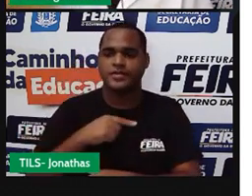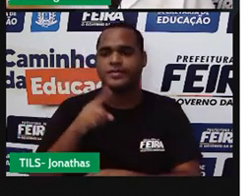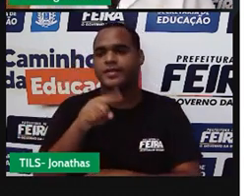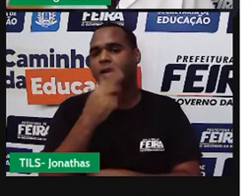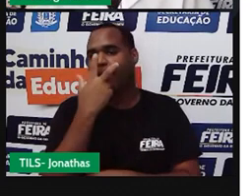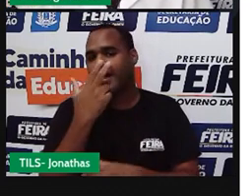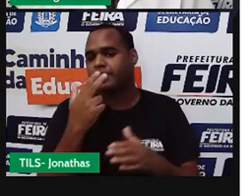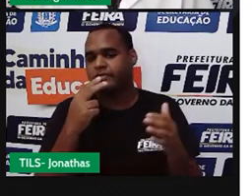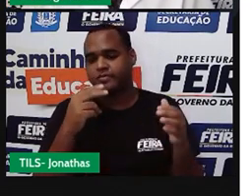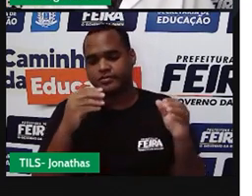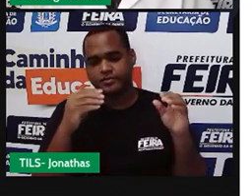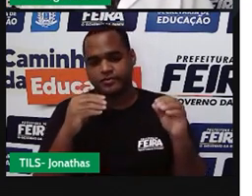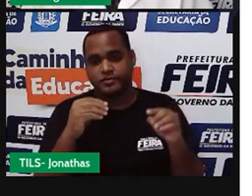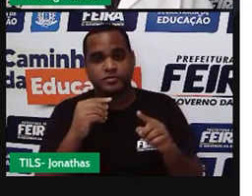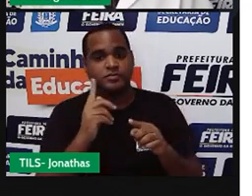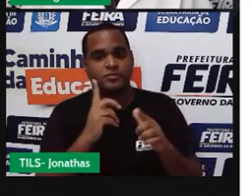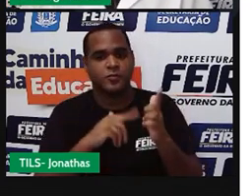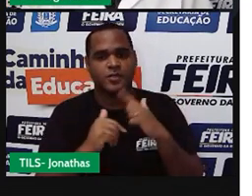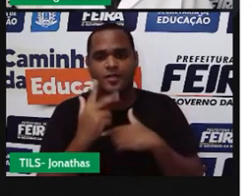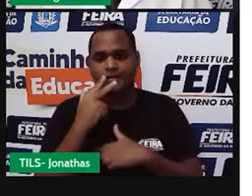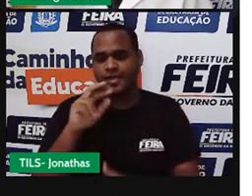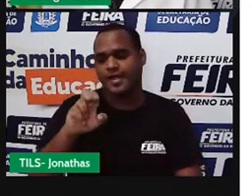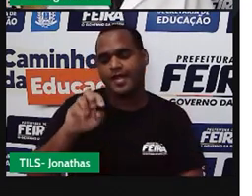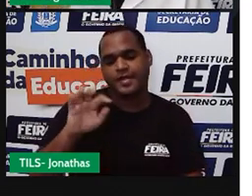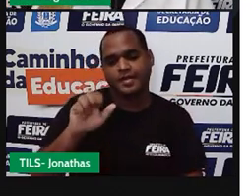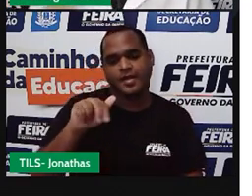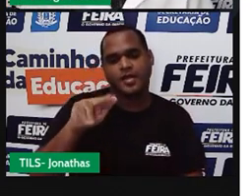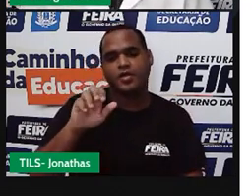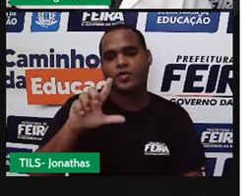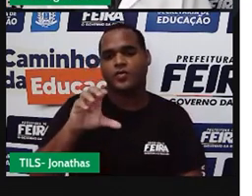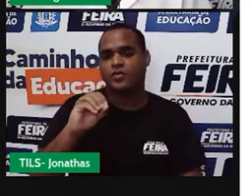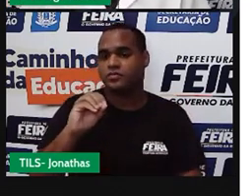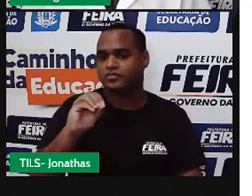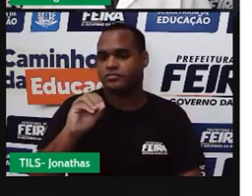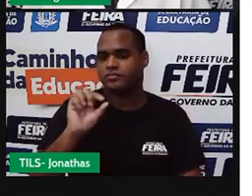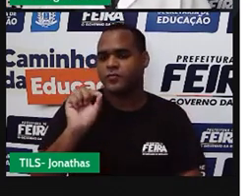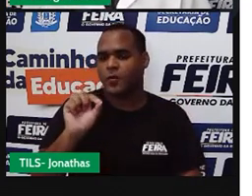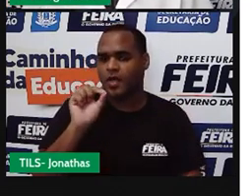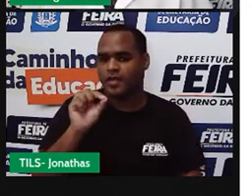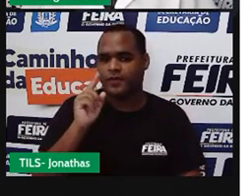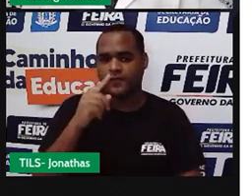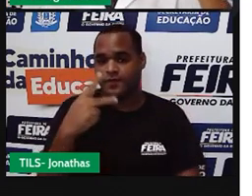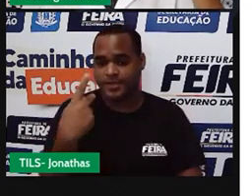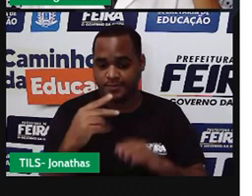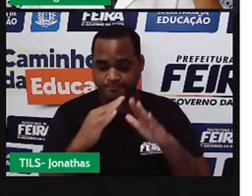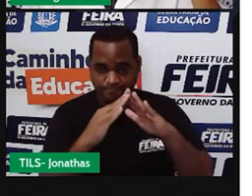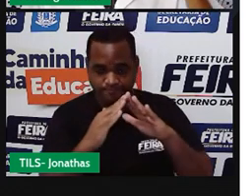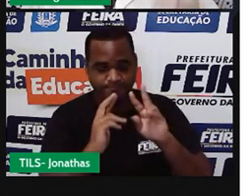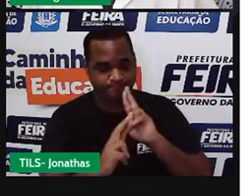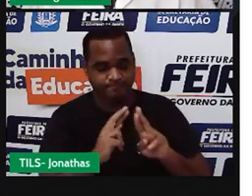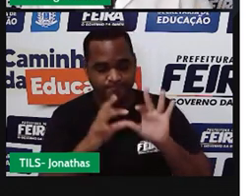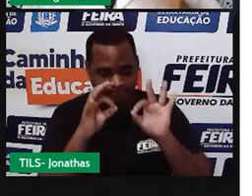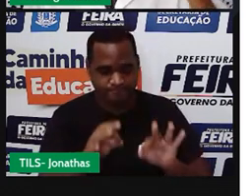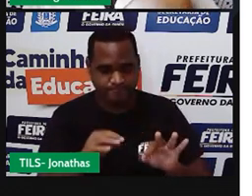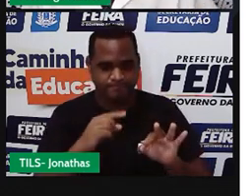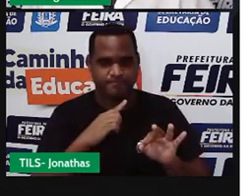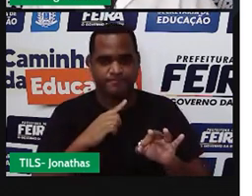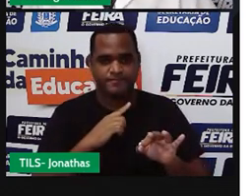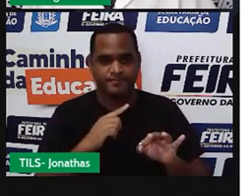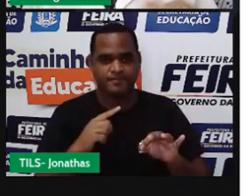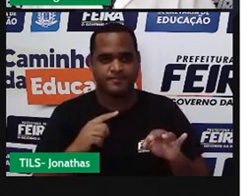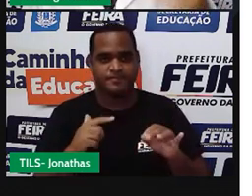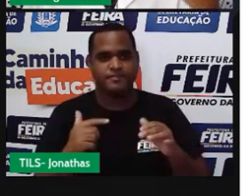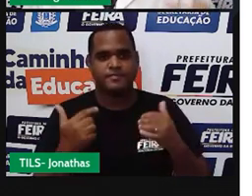envolve a área de retângulos Tá bom então faz esse exercício aí que é para você aprender